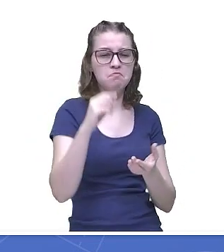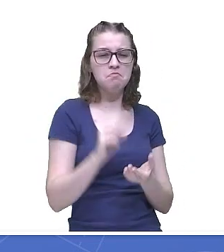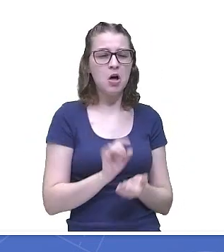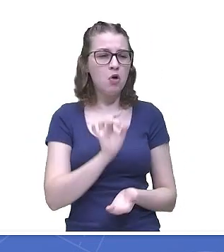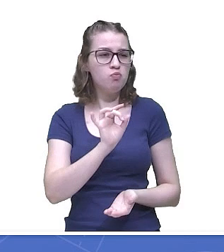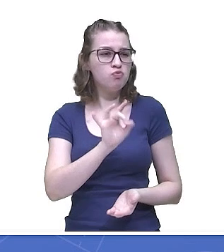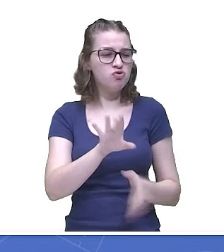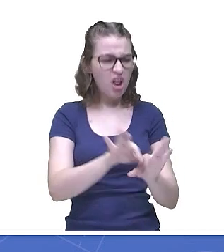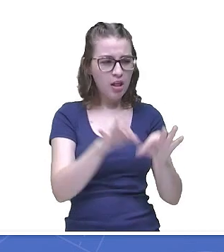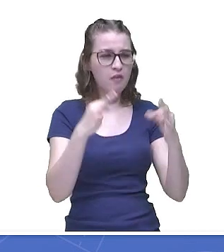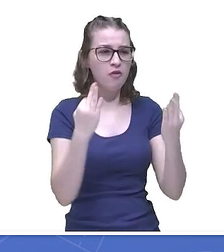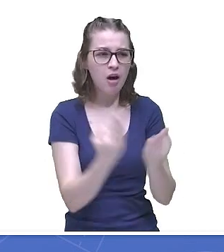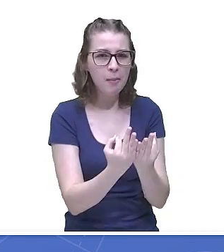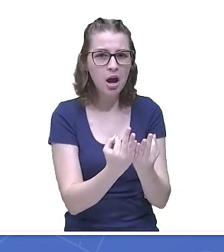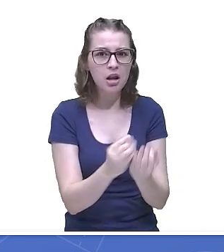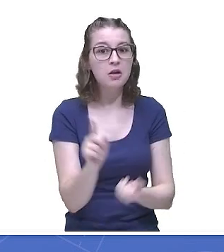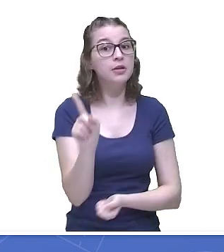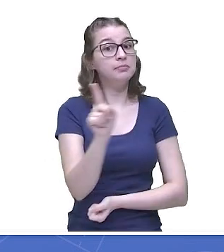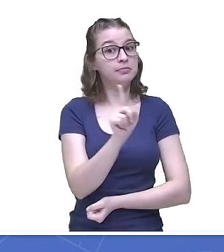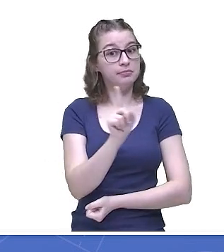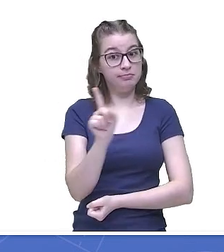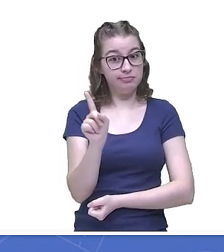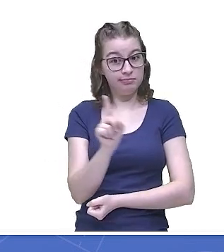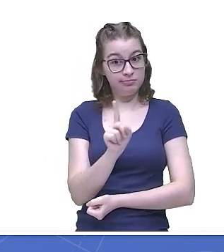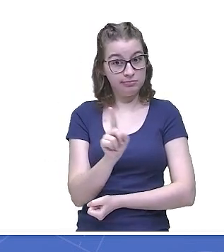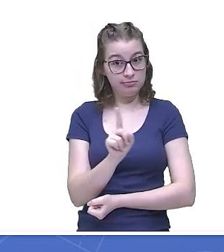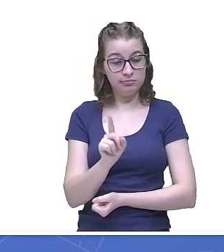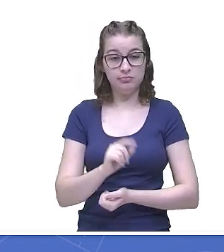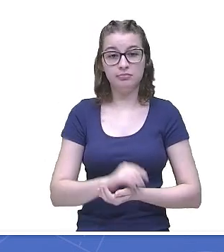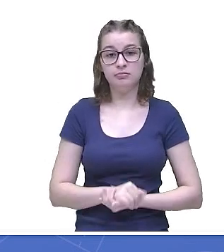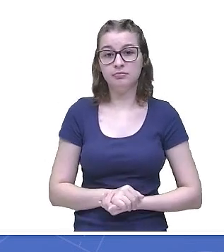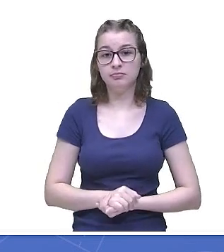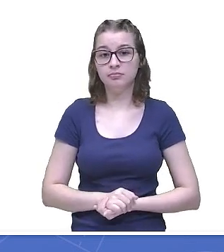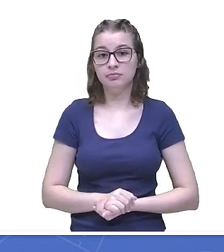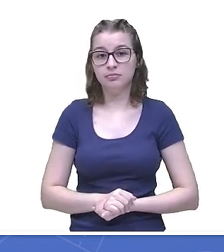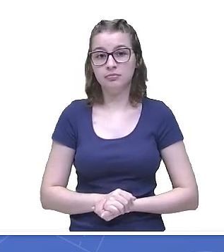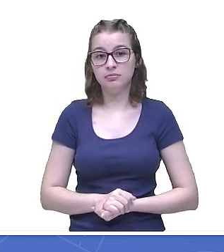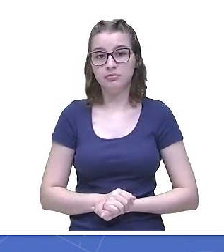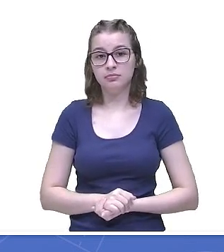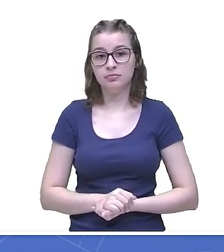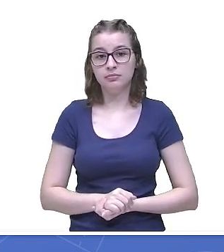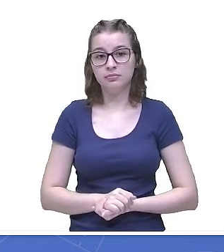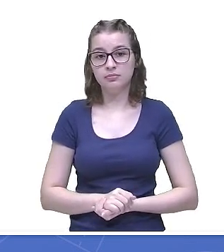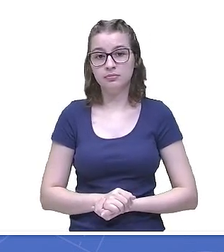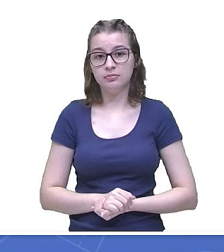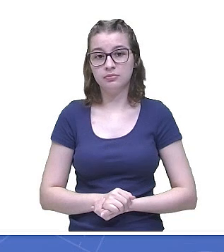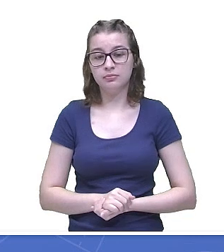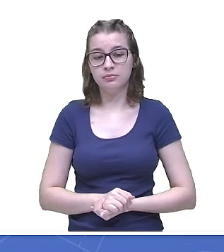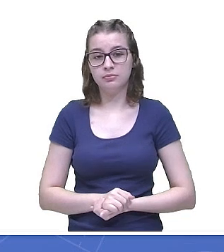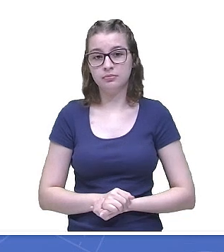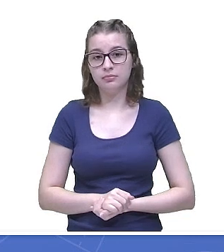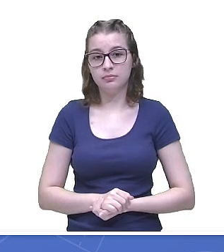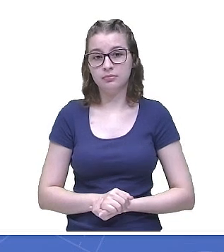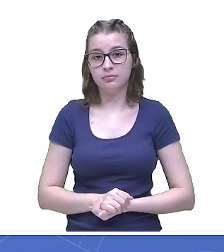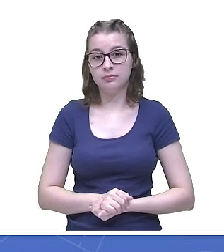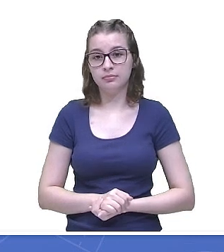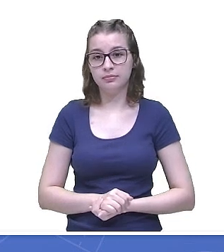forma aceita de constituição familiar, certo? Então vejam.